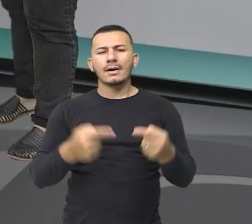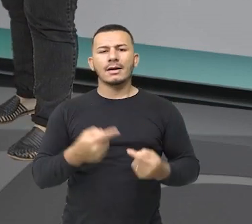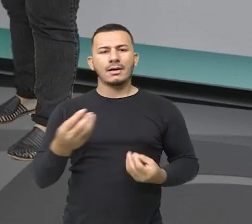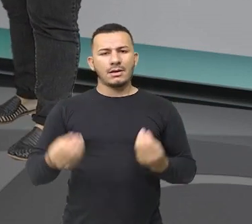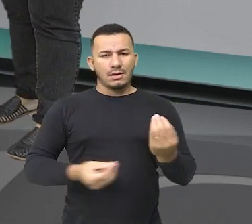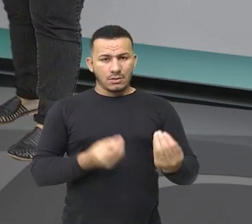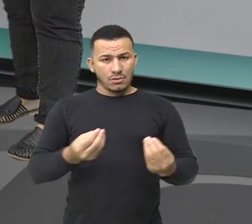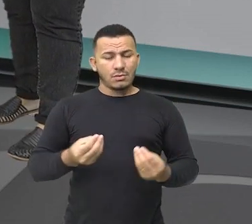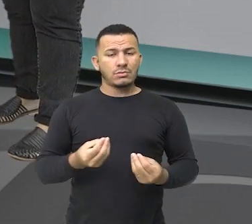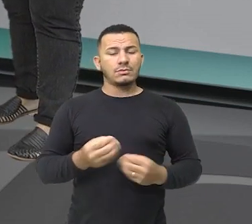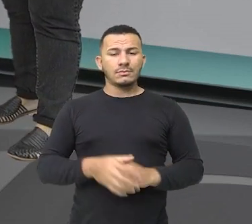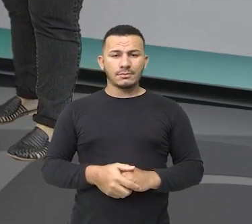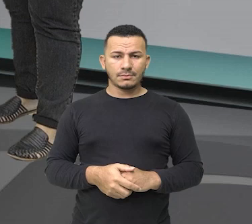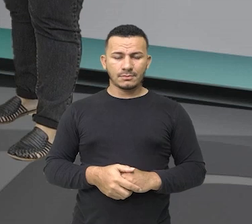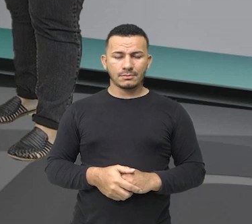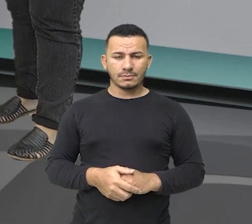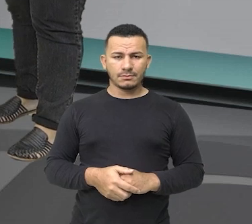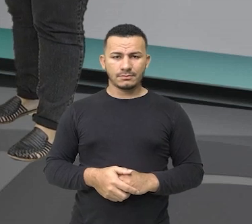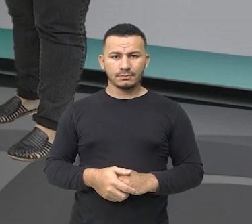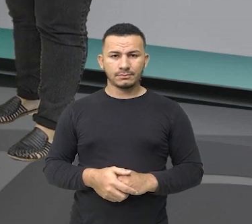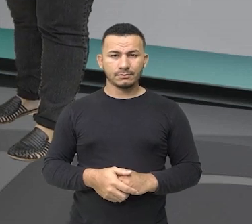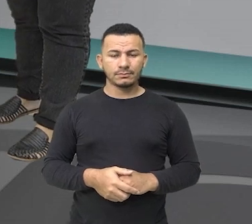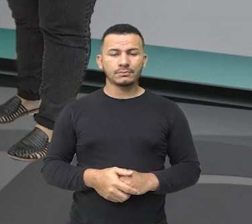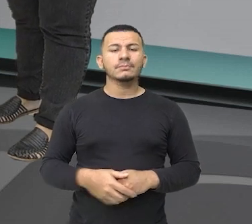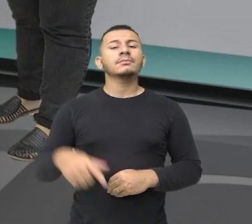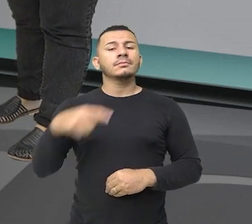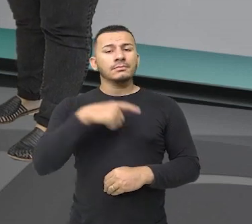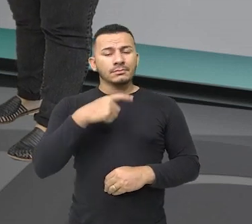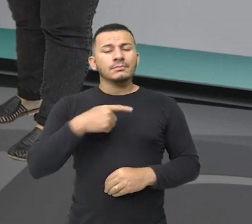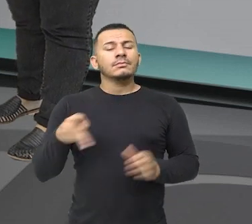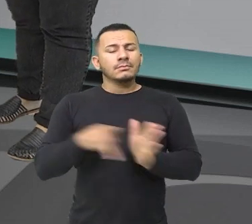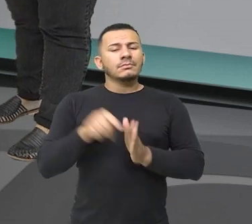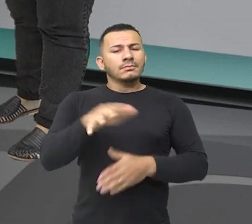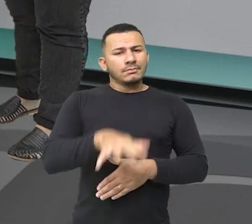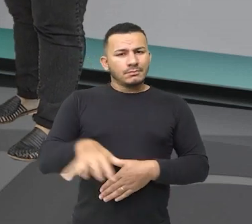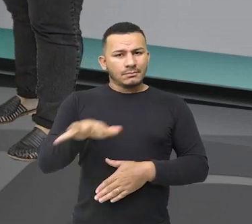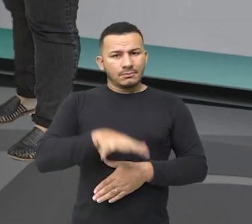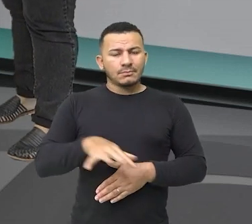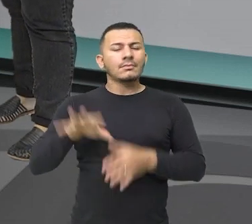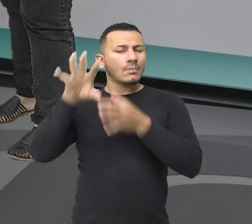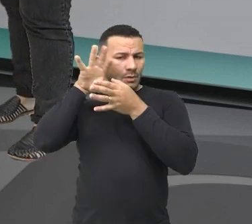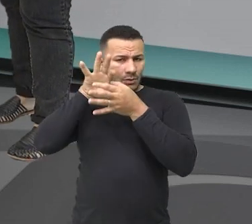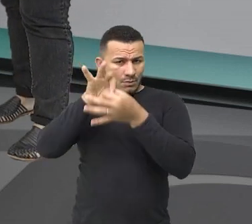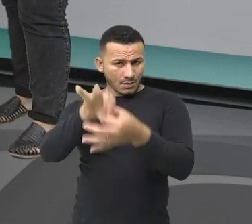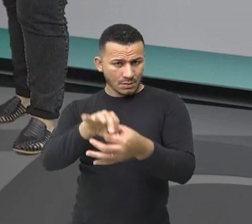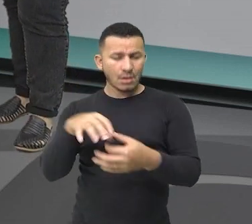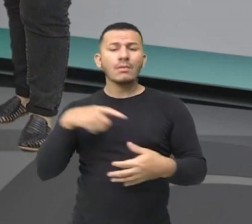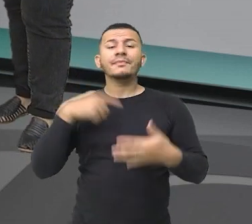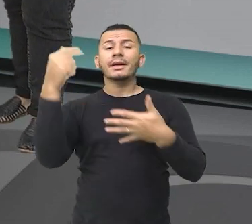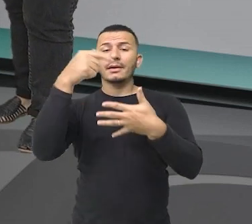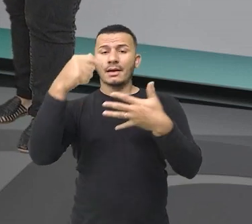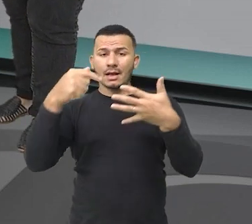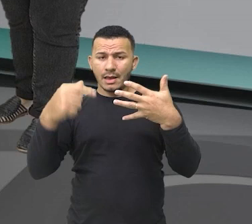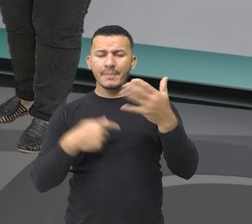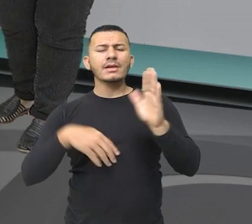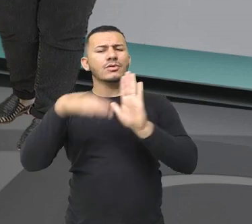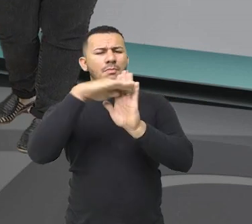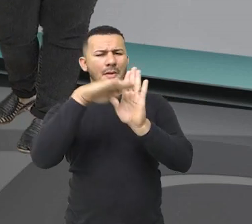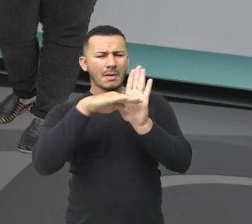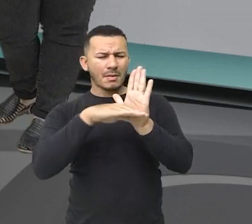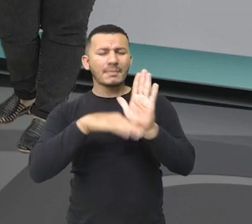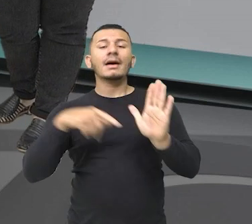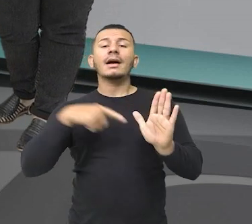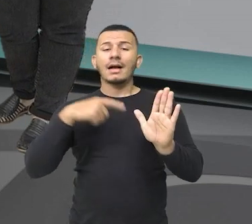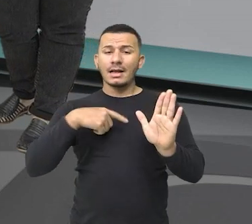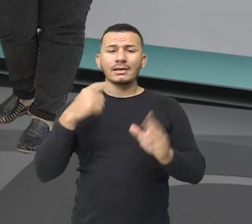aqui. Através de elementos coesivos, nosso parágrafo de exemplo apresenta as seguintes conexões. Então, olhem só,